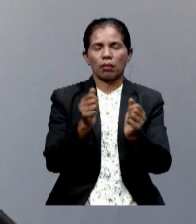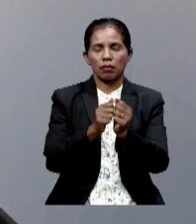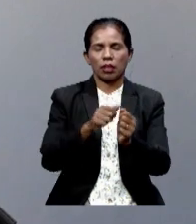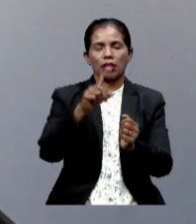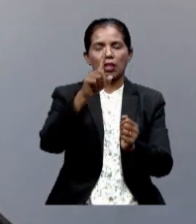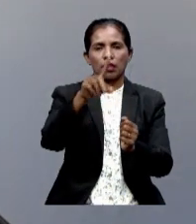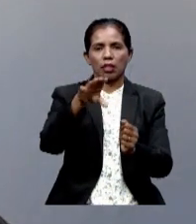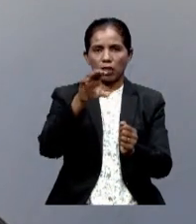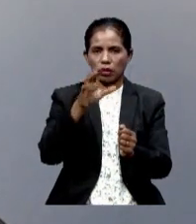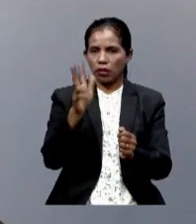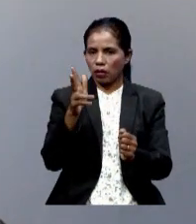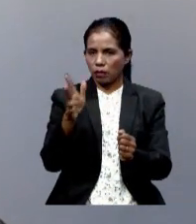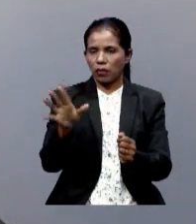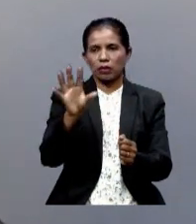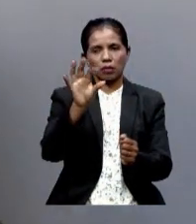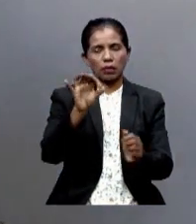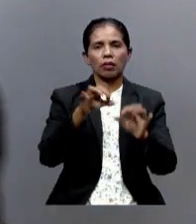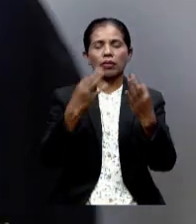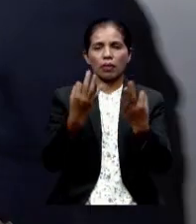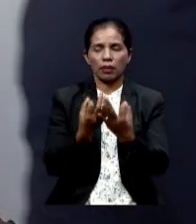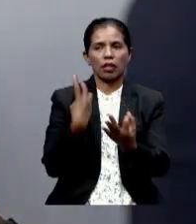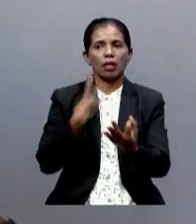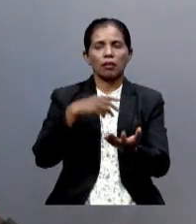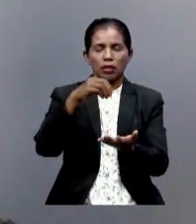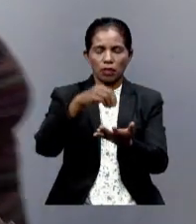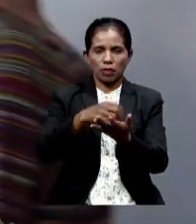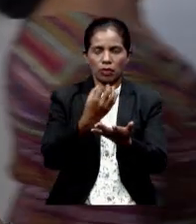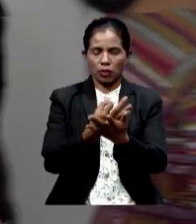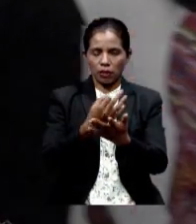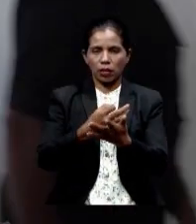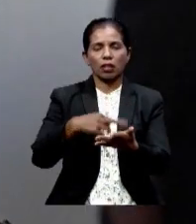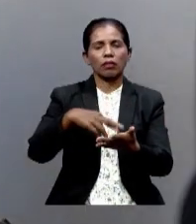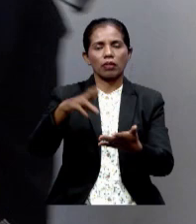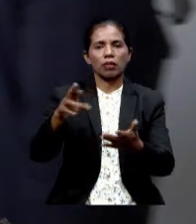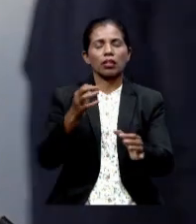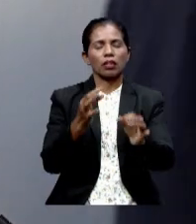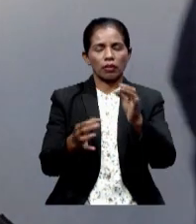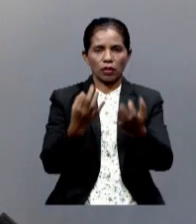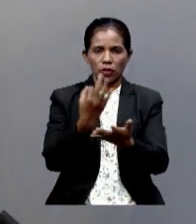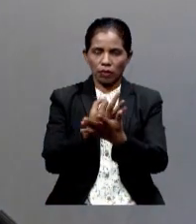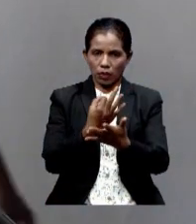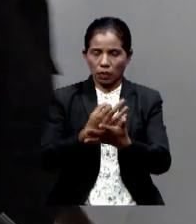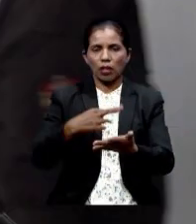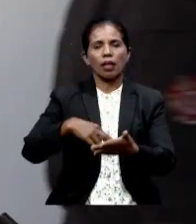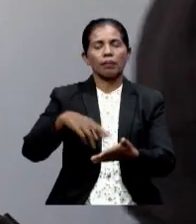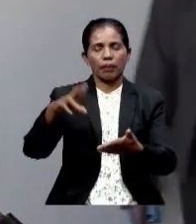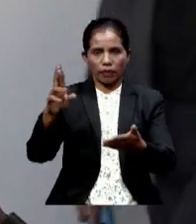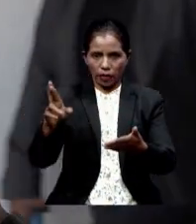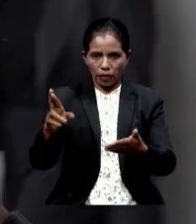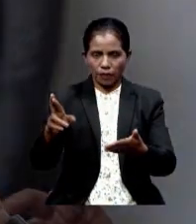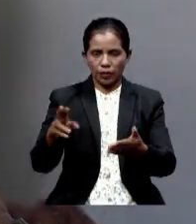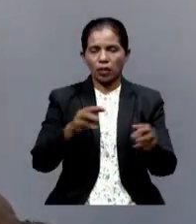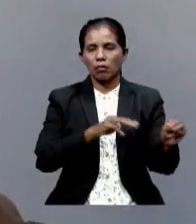139 famílias. A mitau ele orçamento ratificativo. Quando o orçamento ne aprova, se